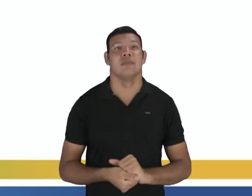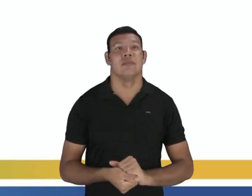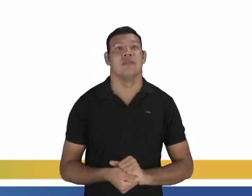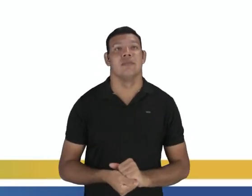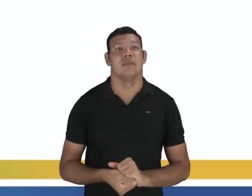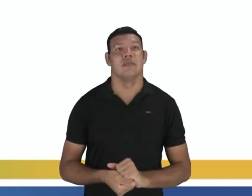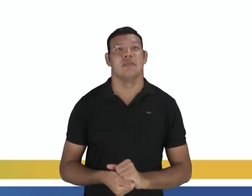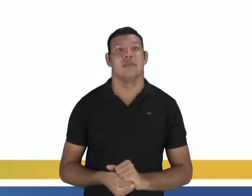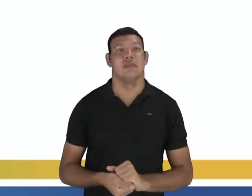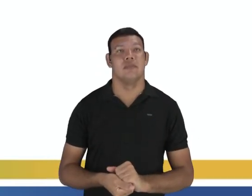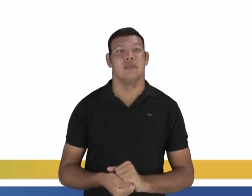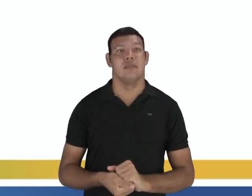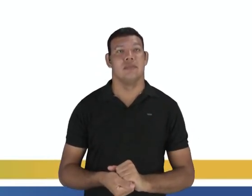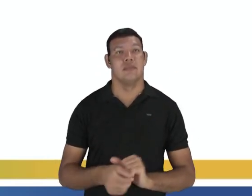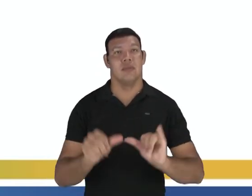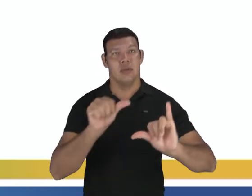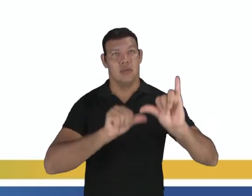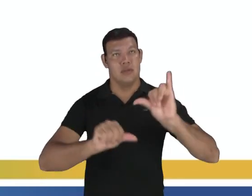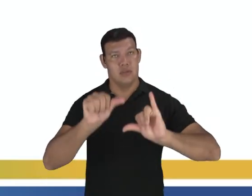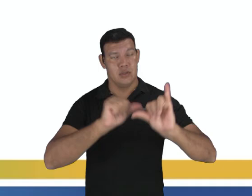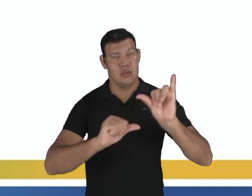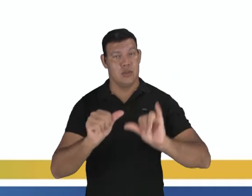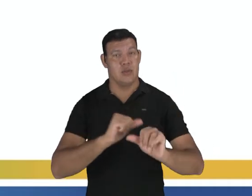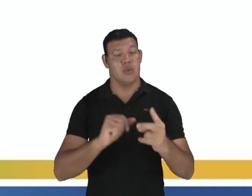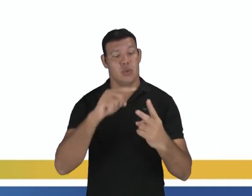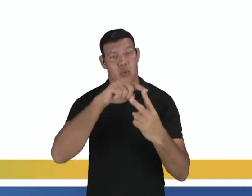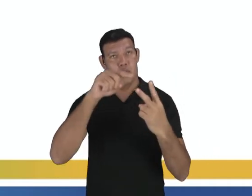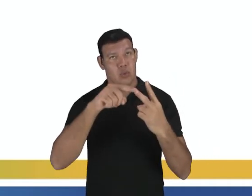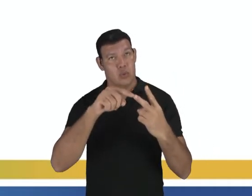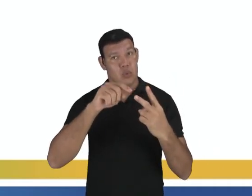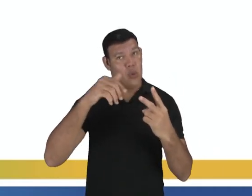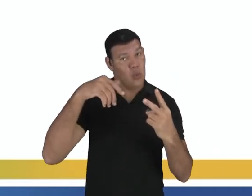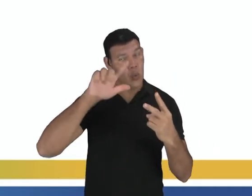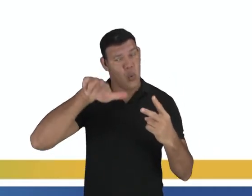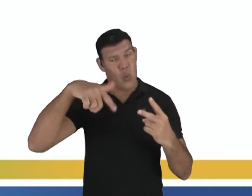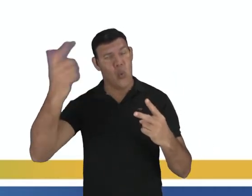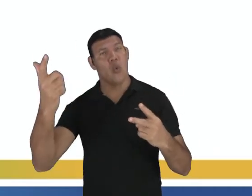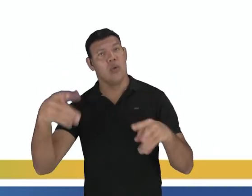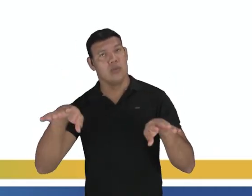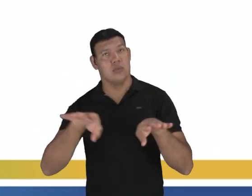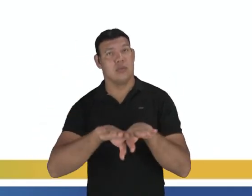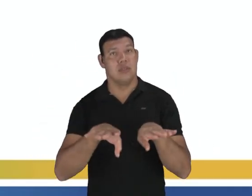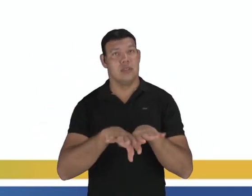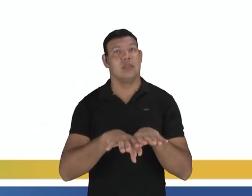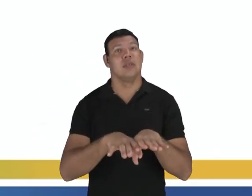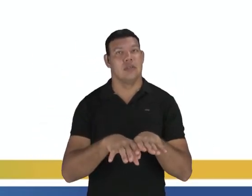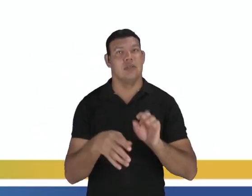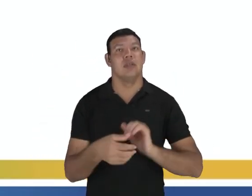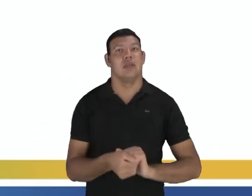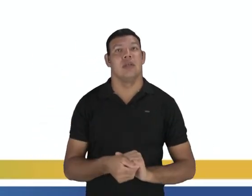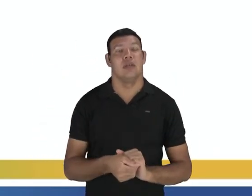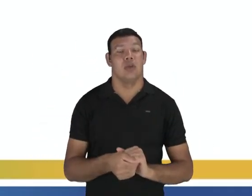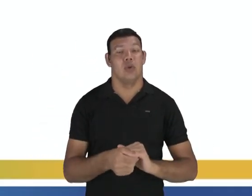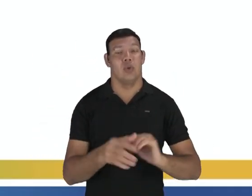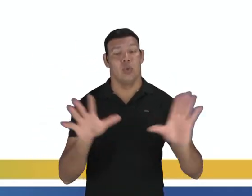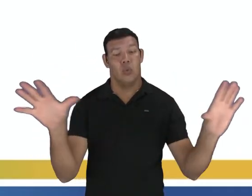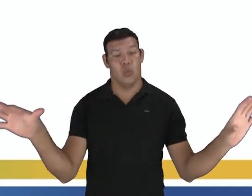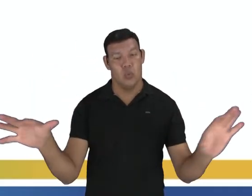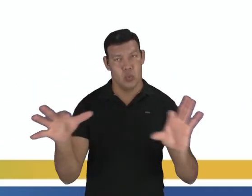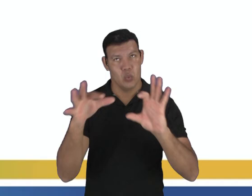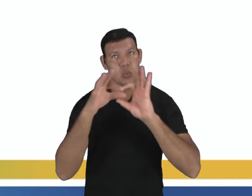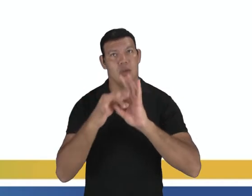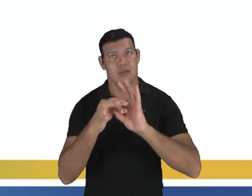reação nós vamos ter 2 ou mais substâncias originando uma única e ela